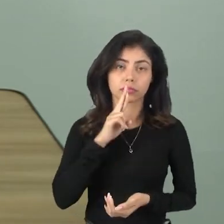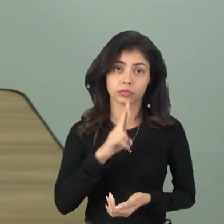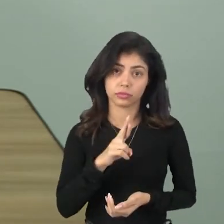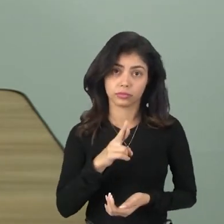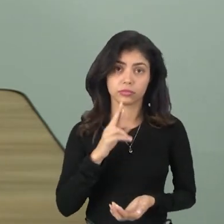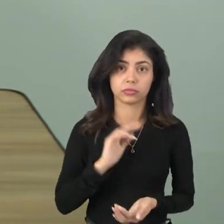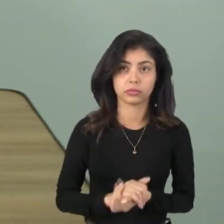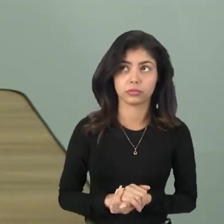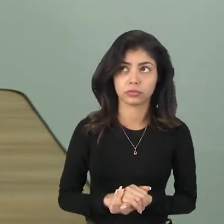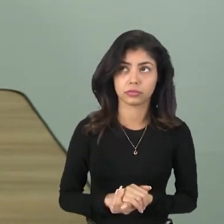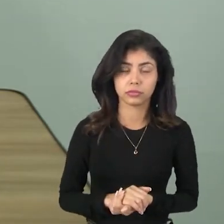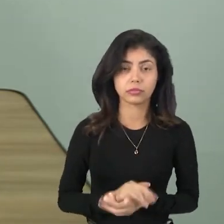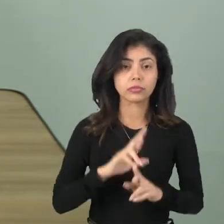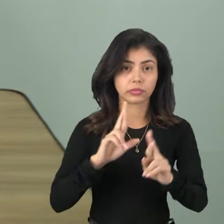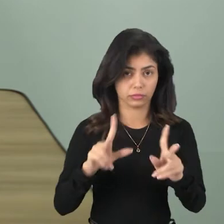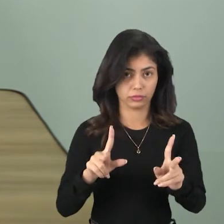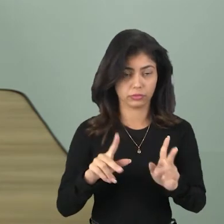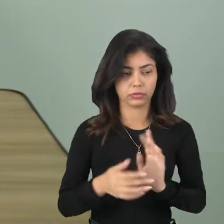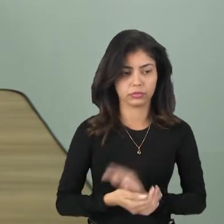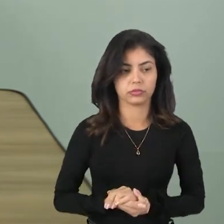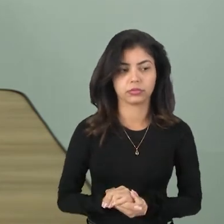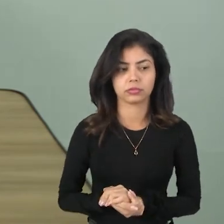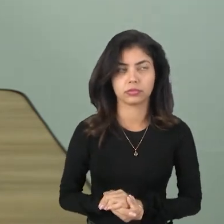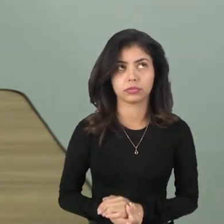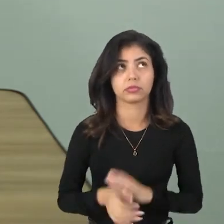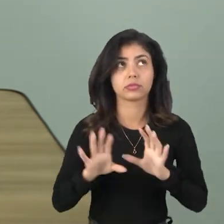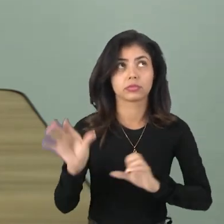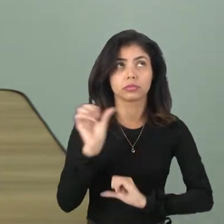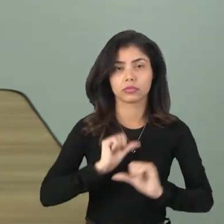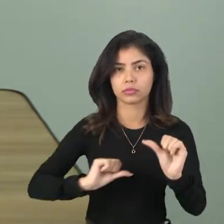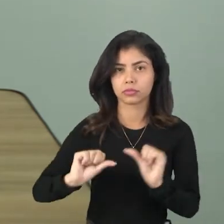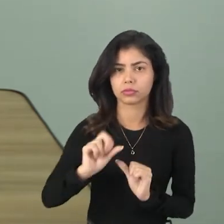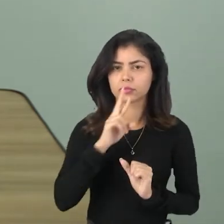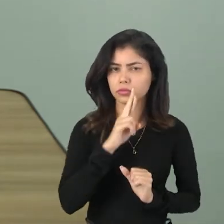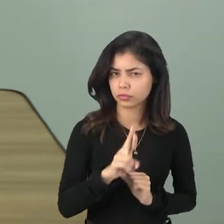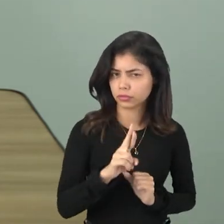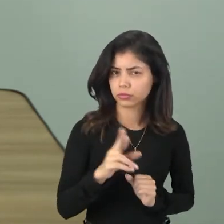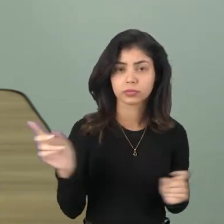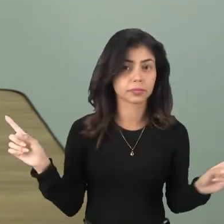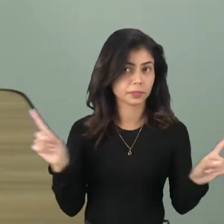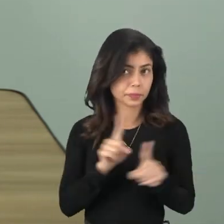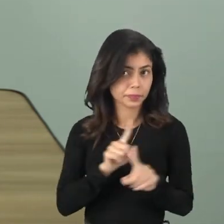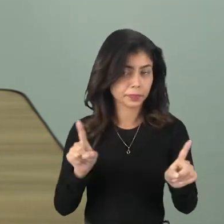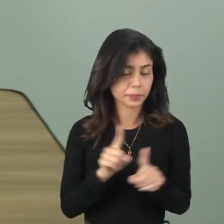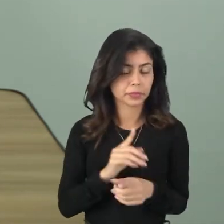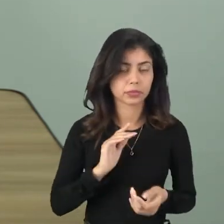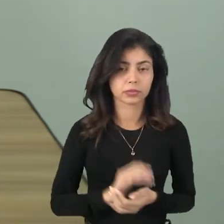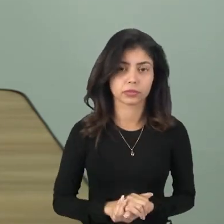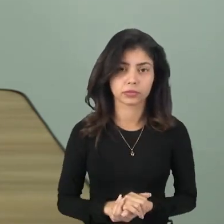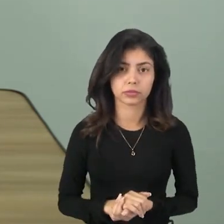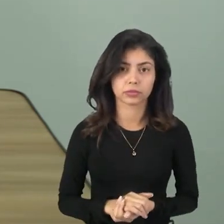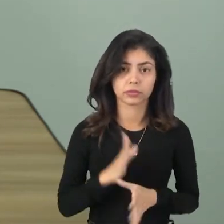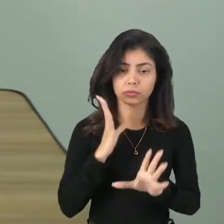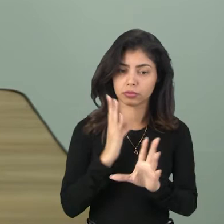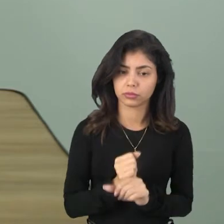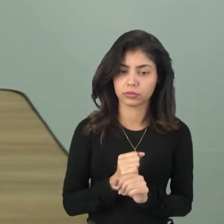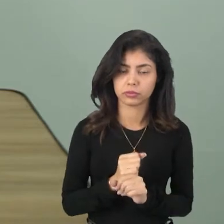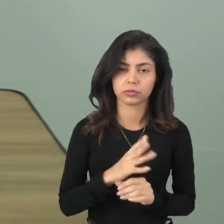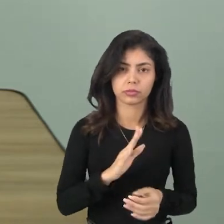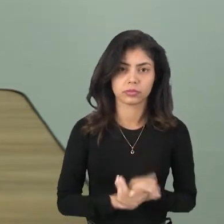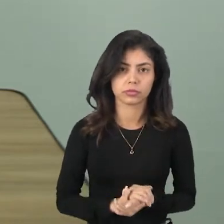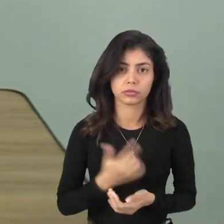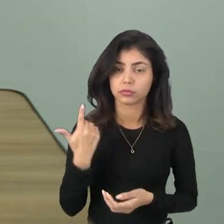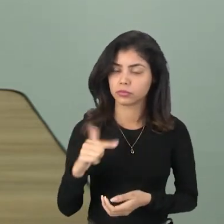calculadas de formas diferentes isso alterou o meu resultado não então nade